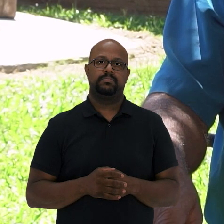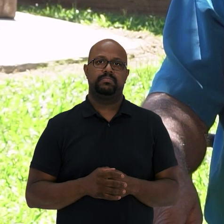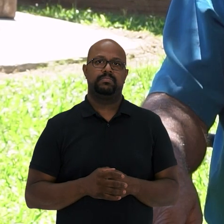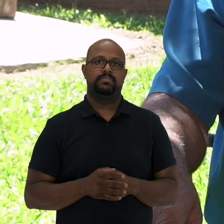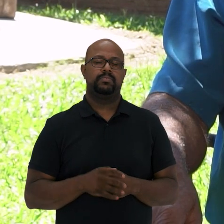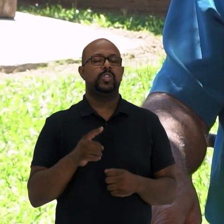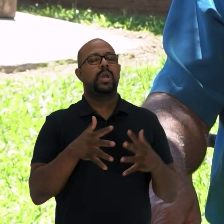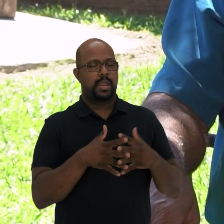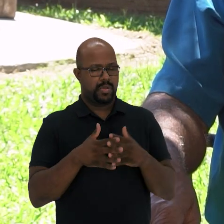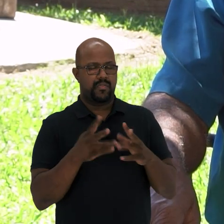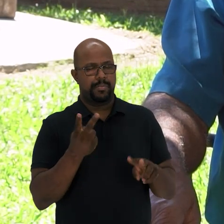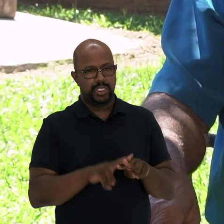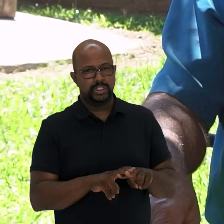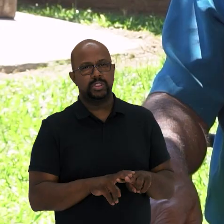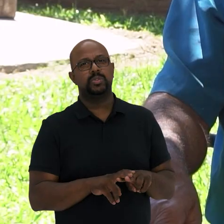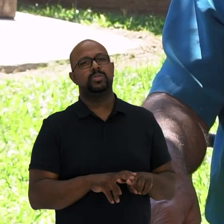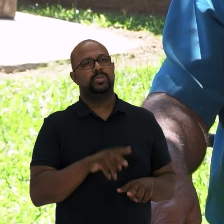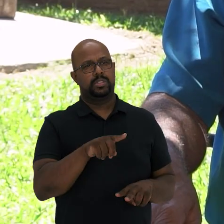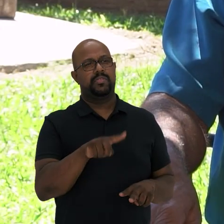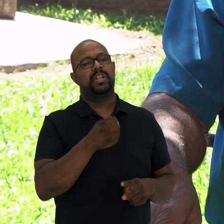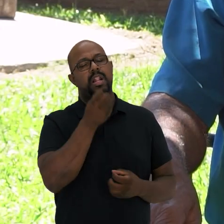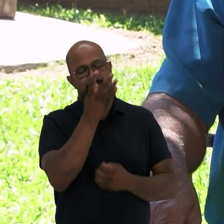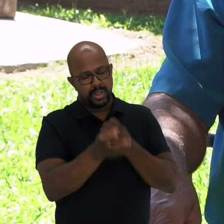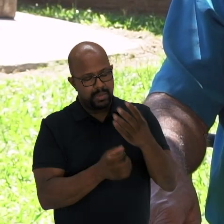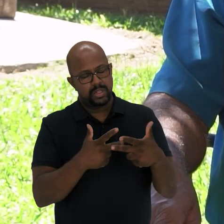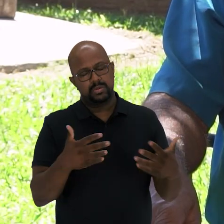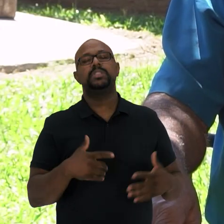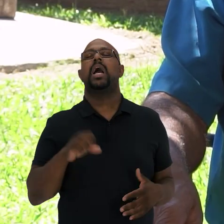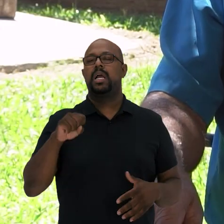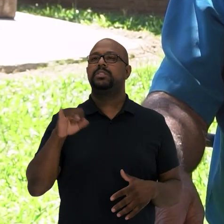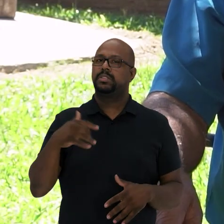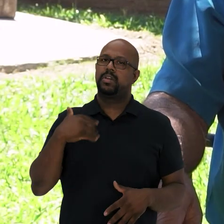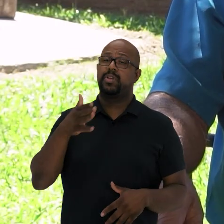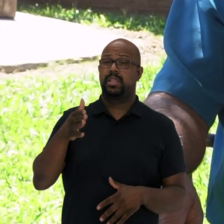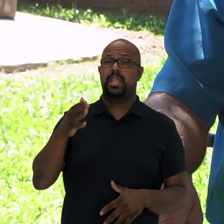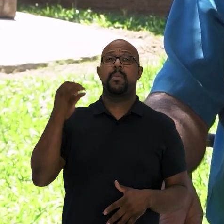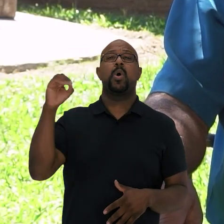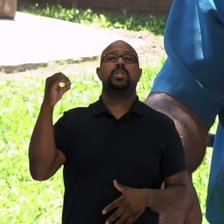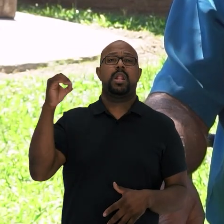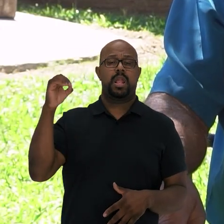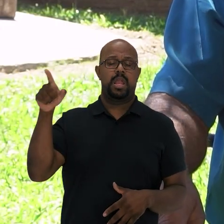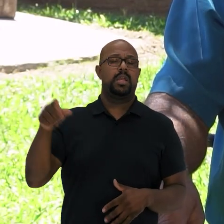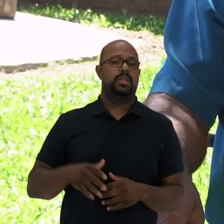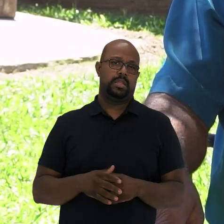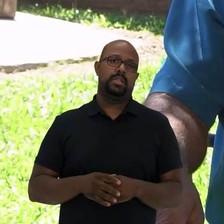E quando o caminhão foi apreendido, o senhor teve que dar depoimento? Como é que foi isso? Ah, sim, eu fui até Porto Alegre